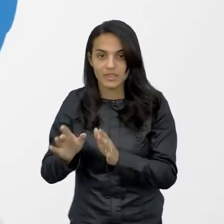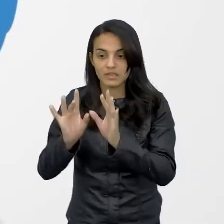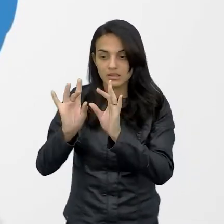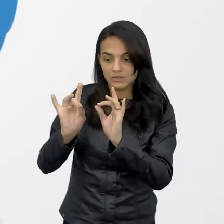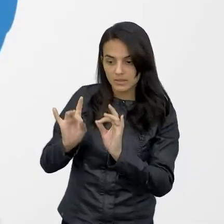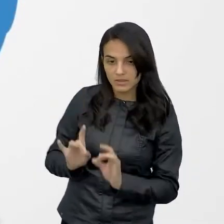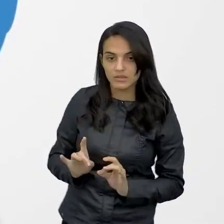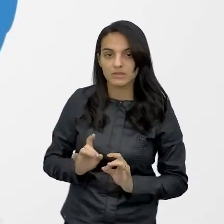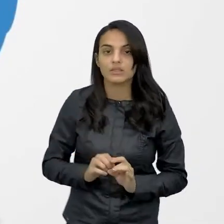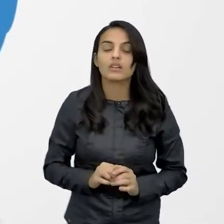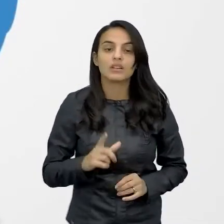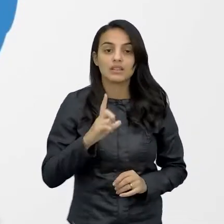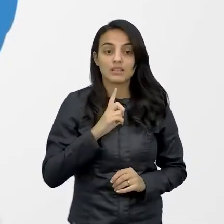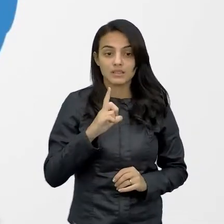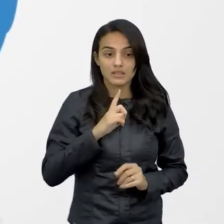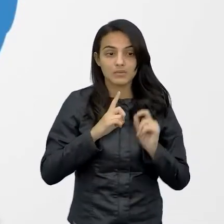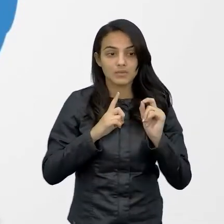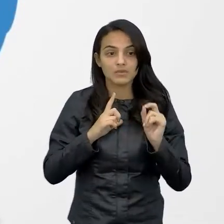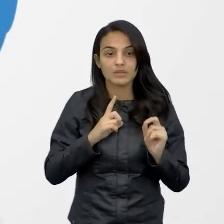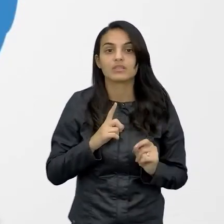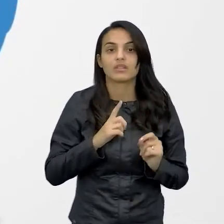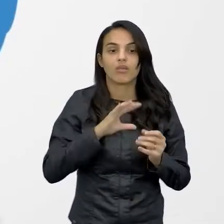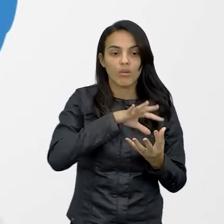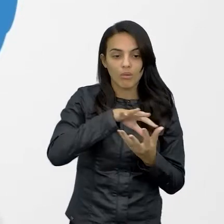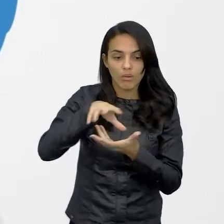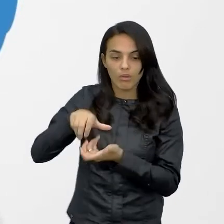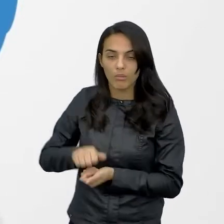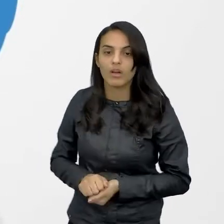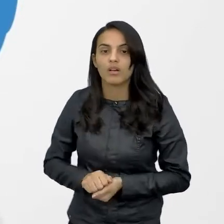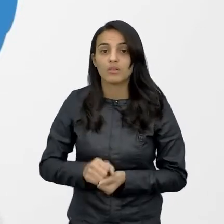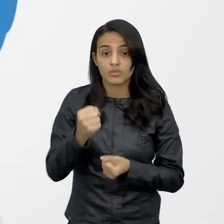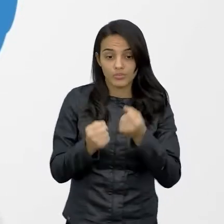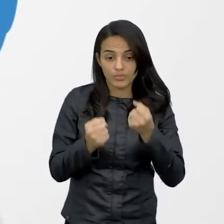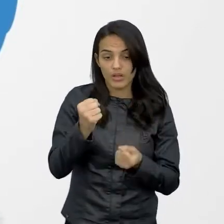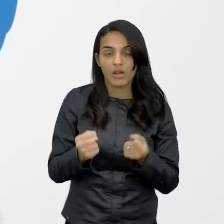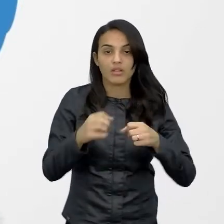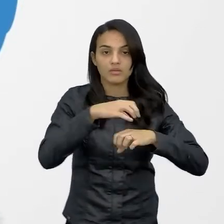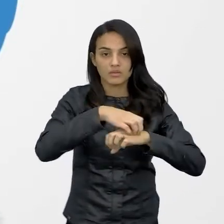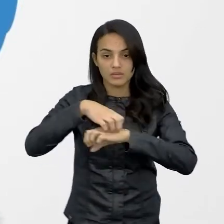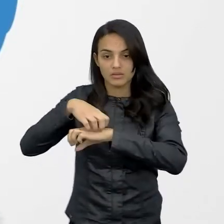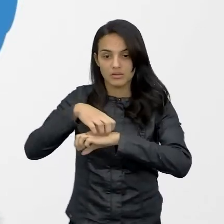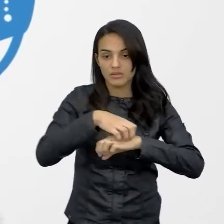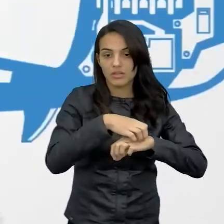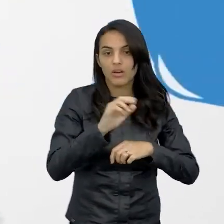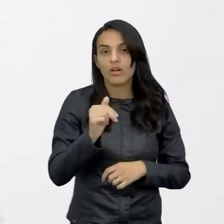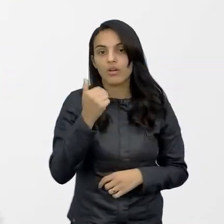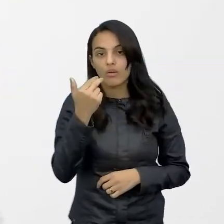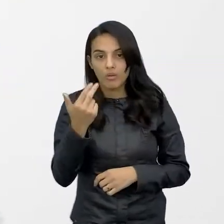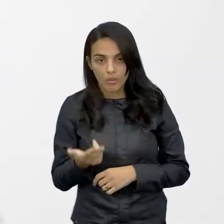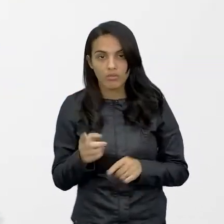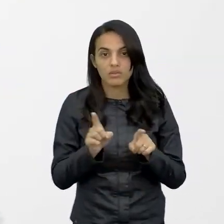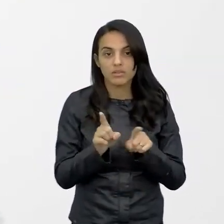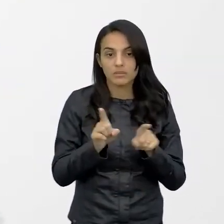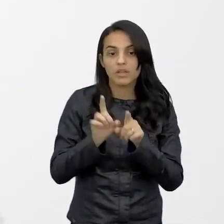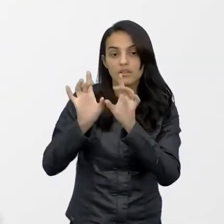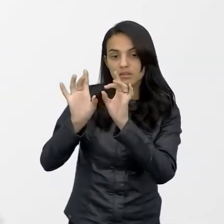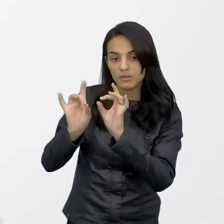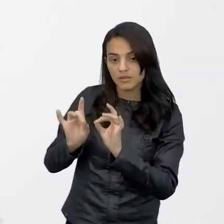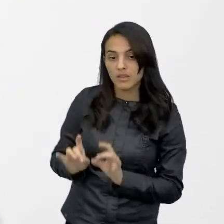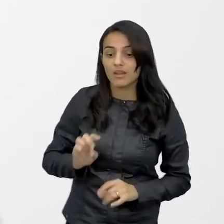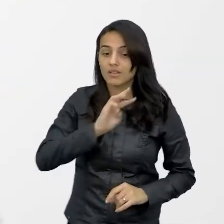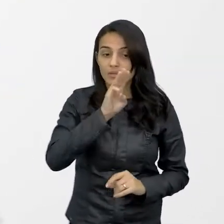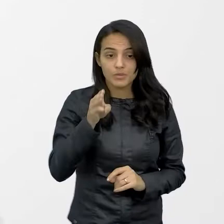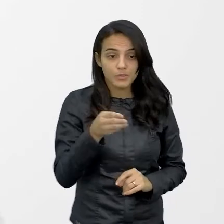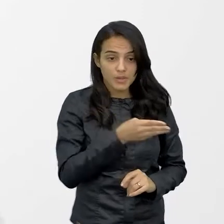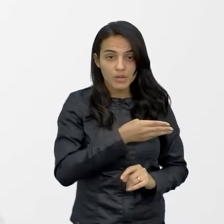específica, então temos a funcionalidade global de um veículo de transporte. ou através do arranjo específico de bilhões